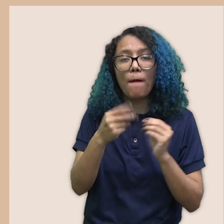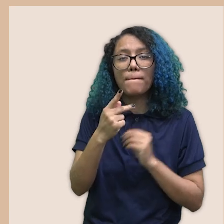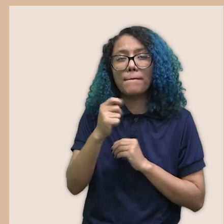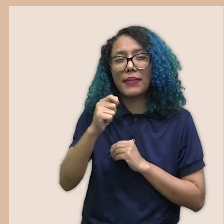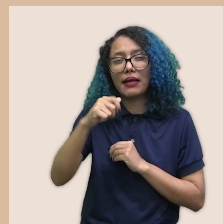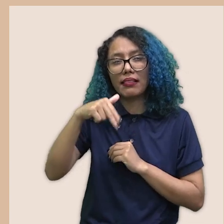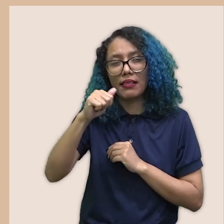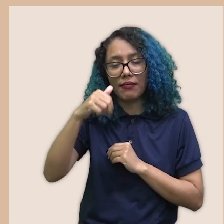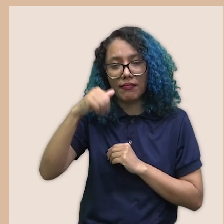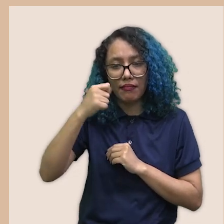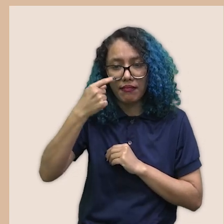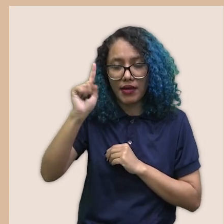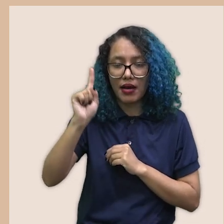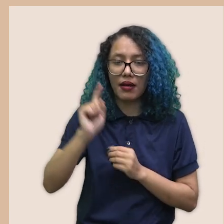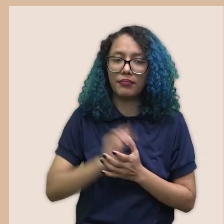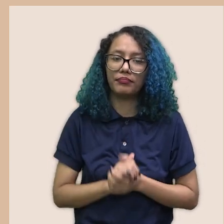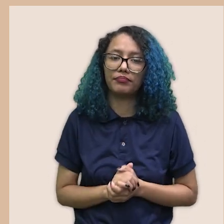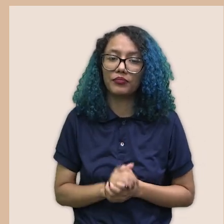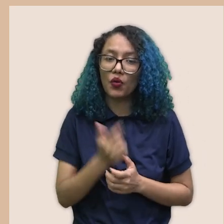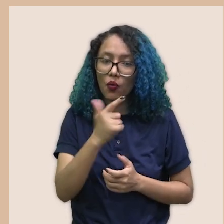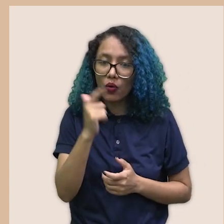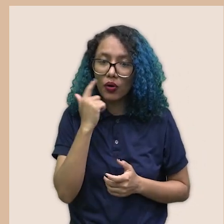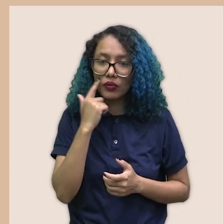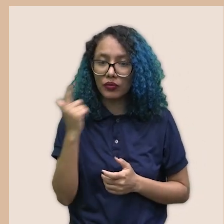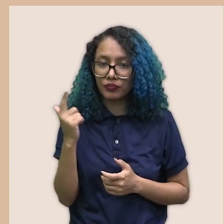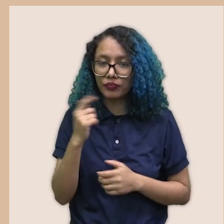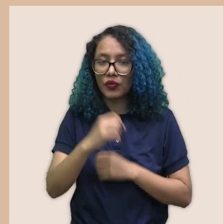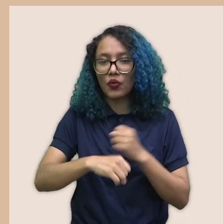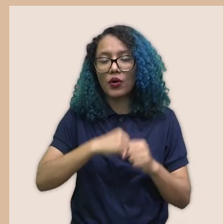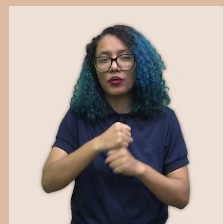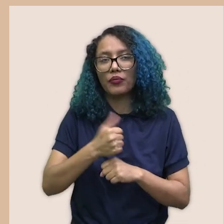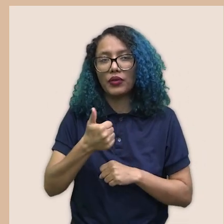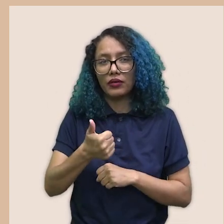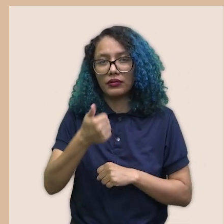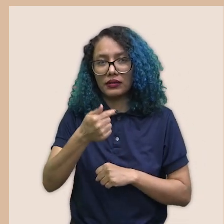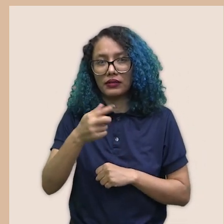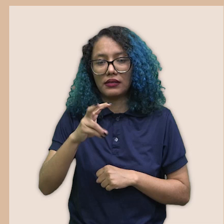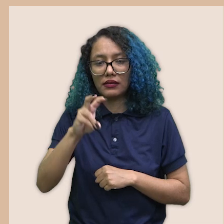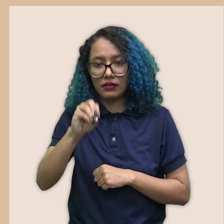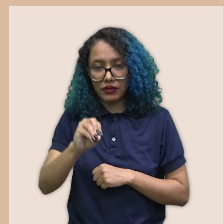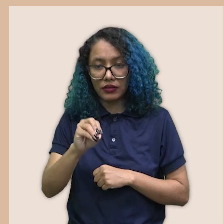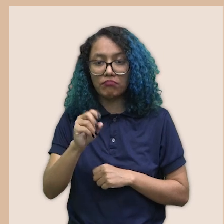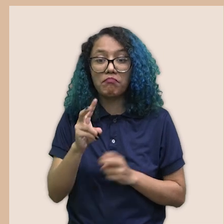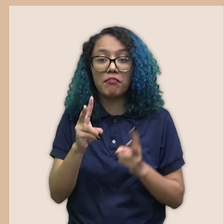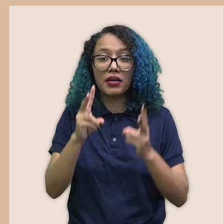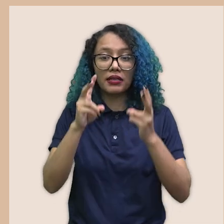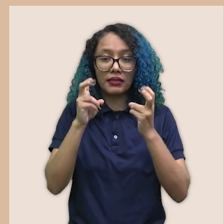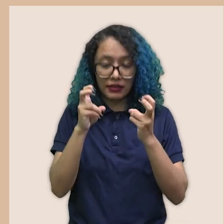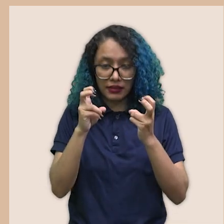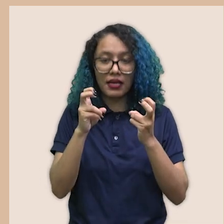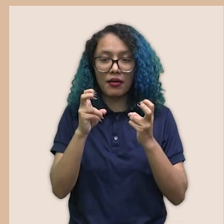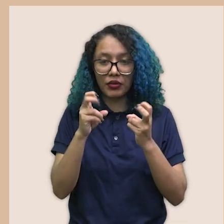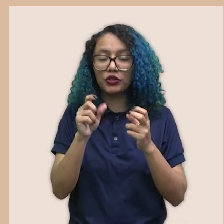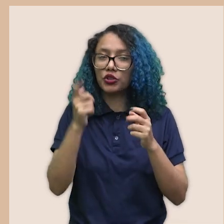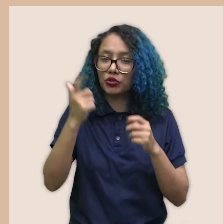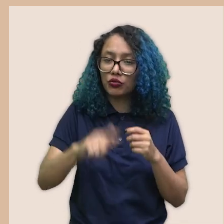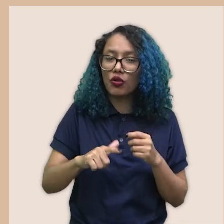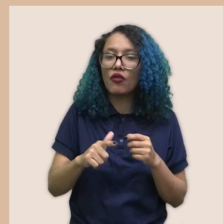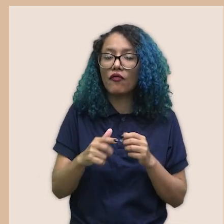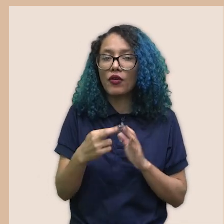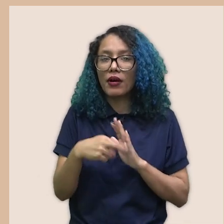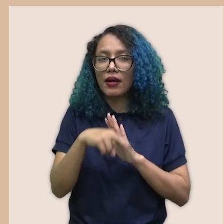No mapa do Tratado de Madrid, de 1750, podemos analisar a representação entre Portugal e Espanha